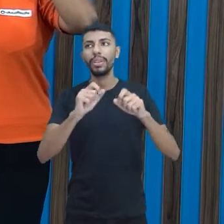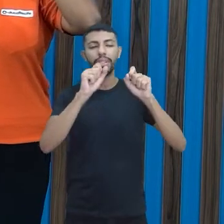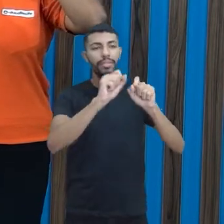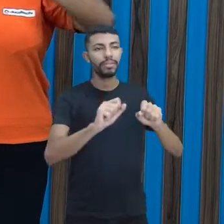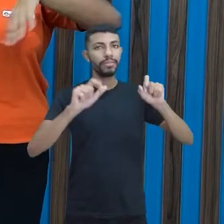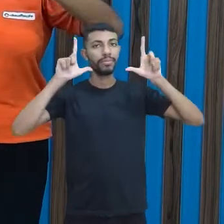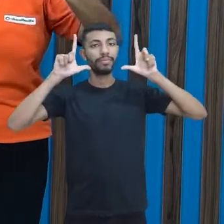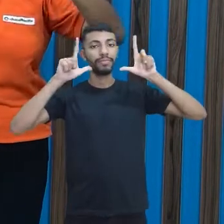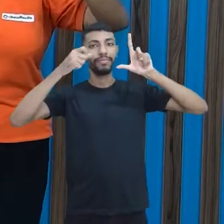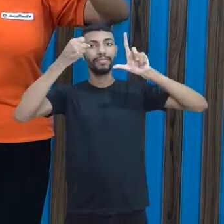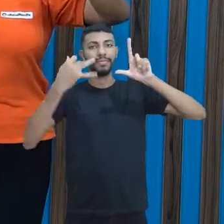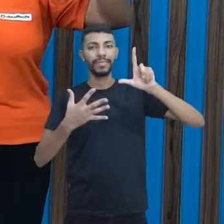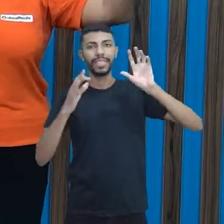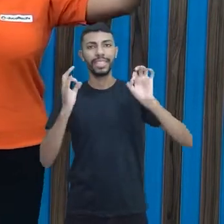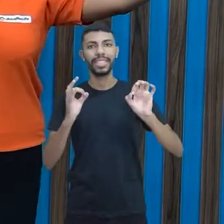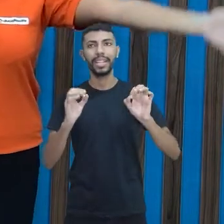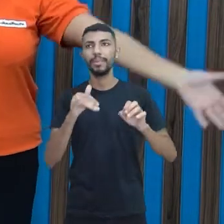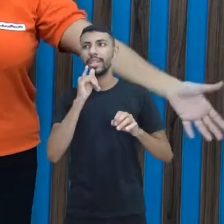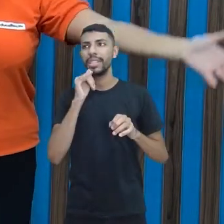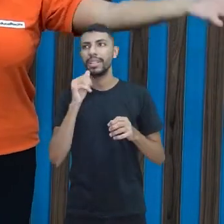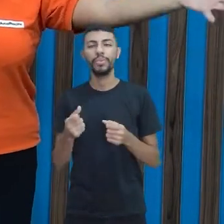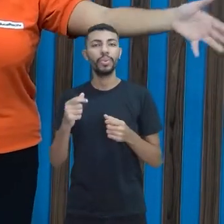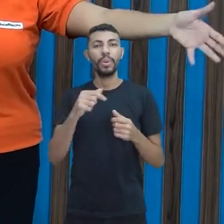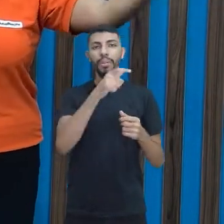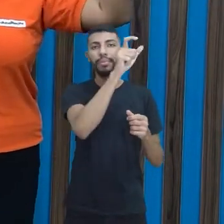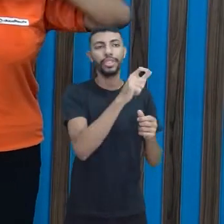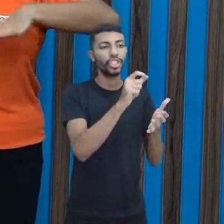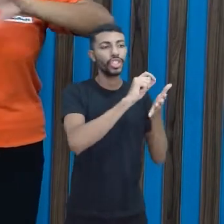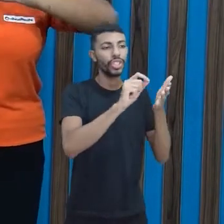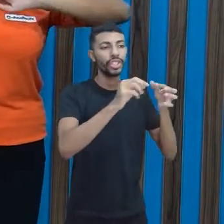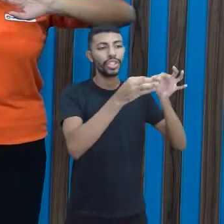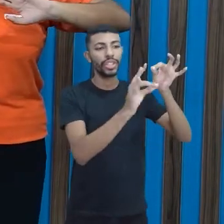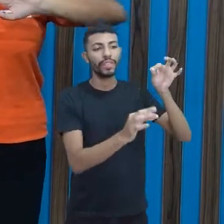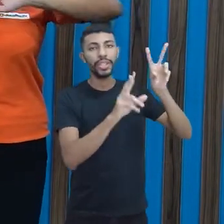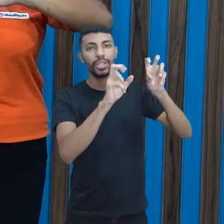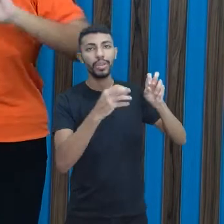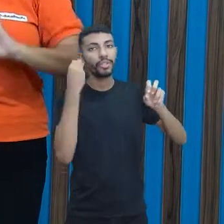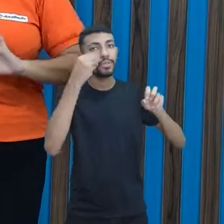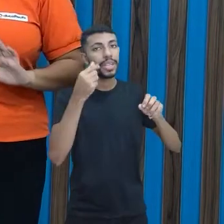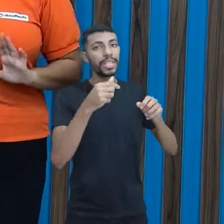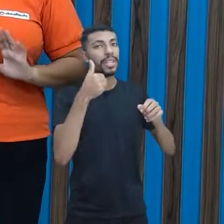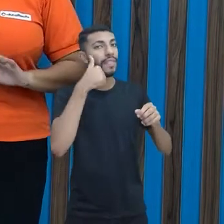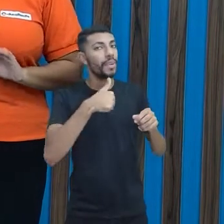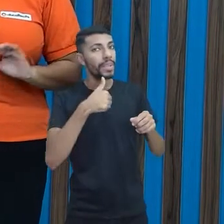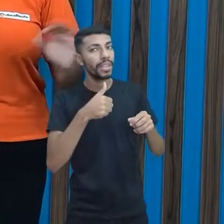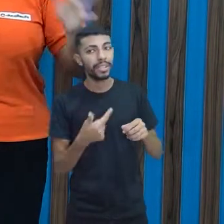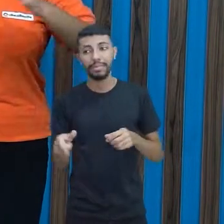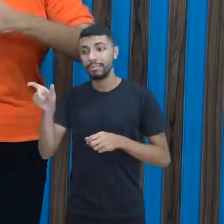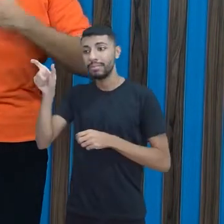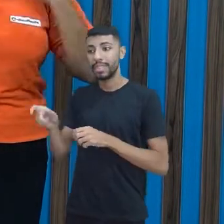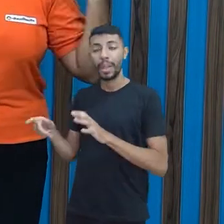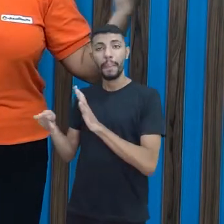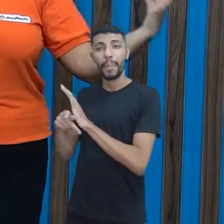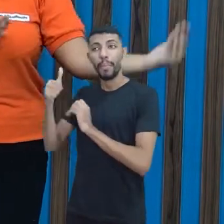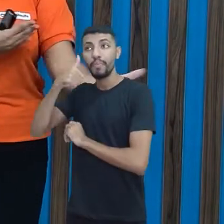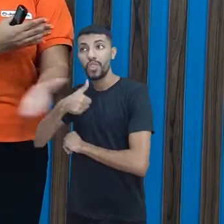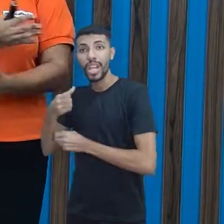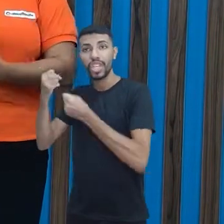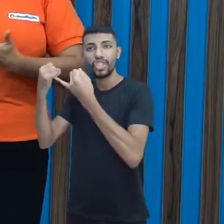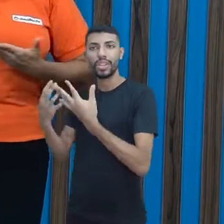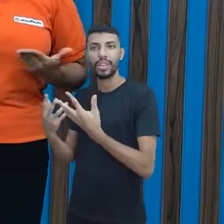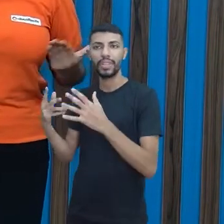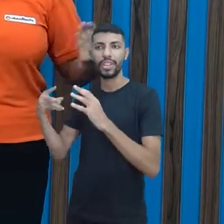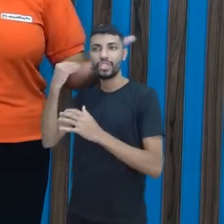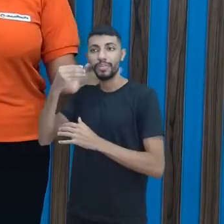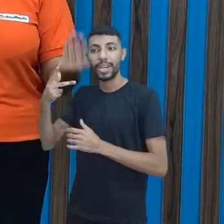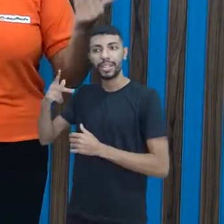lá, alguém escrever sobre uma experiência feminina. Outra coisa é uma mulher escrever sobre uma experiência dela. E a gente tem uma diversidade